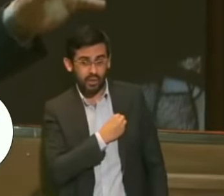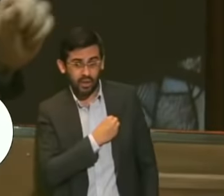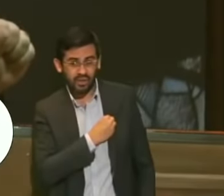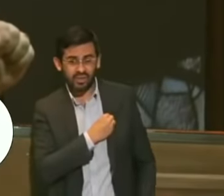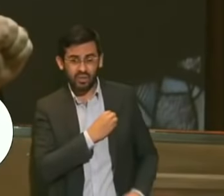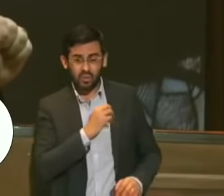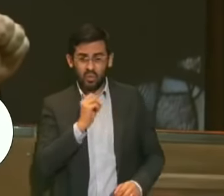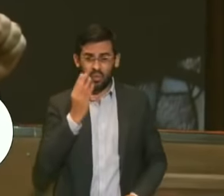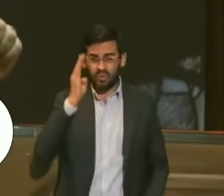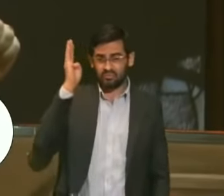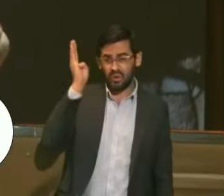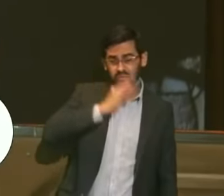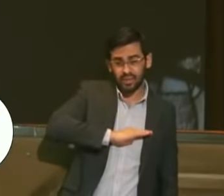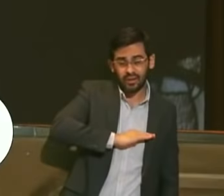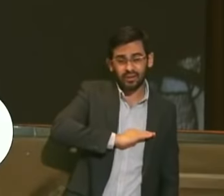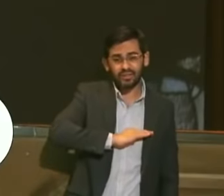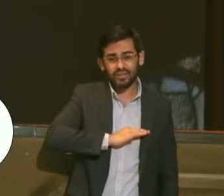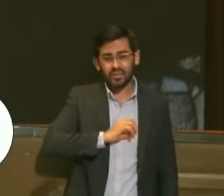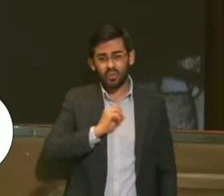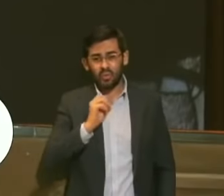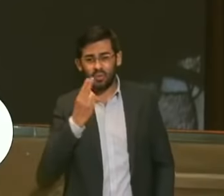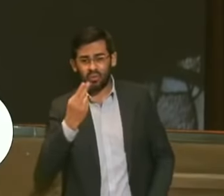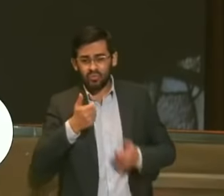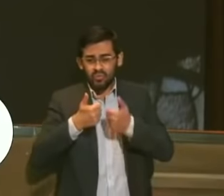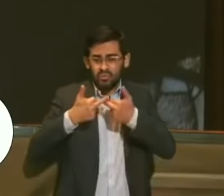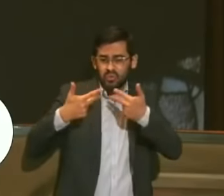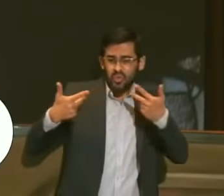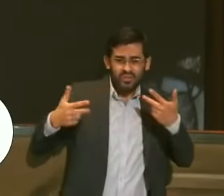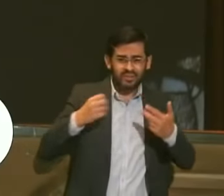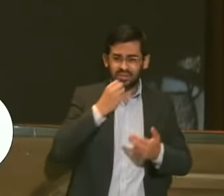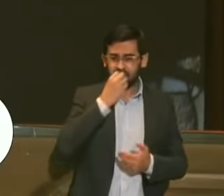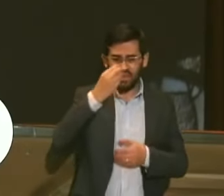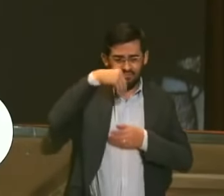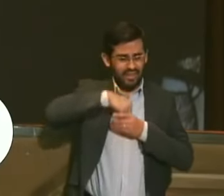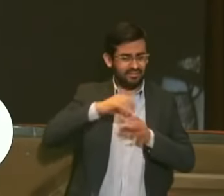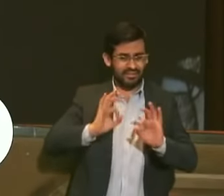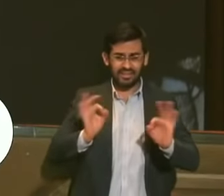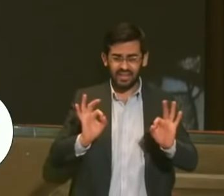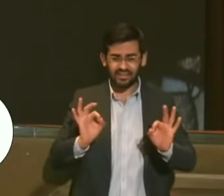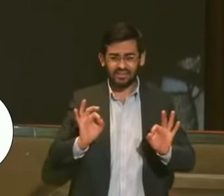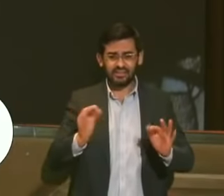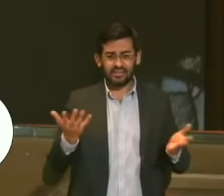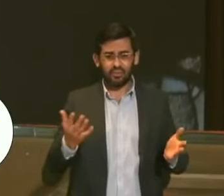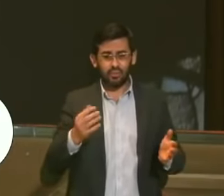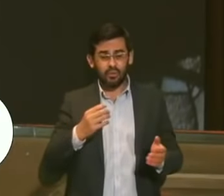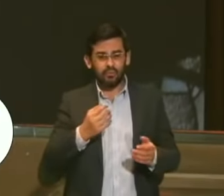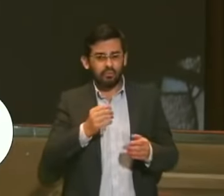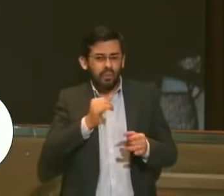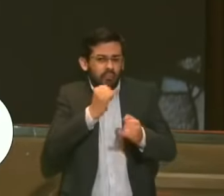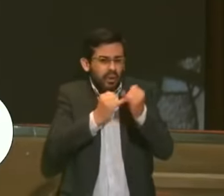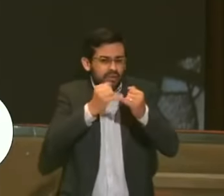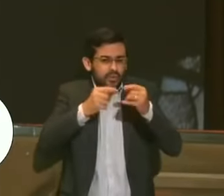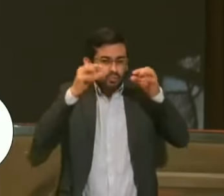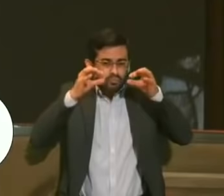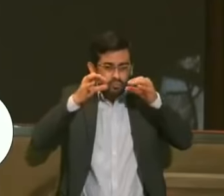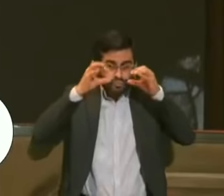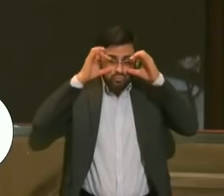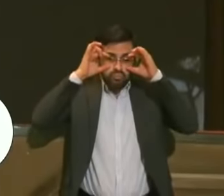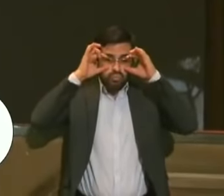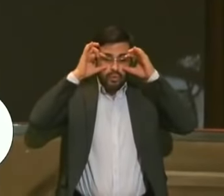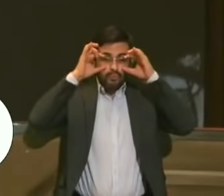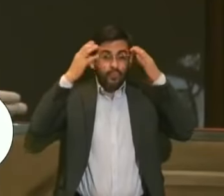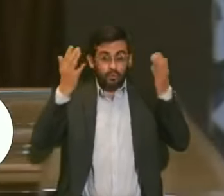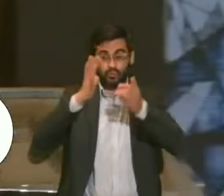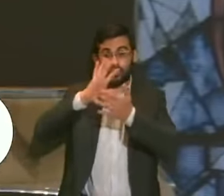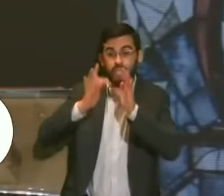nossa maldade, não é? Ou alguma coisa que não está bem aqui dentro de nós se torna o óculos, o filtro. E Jesus está